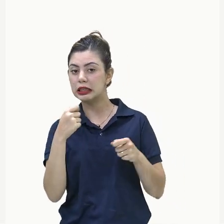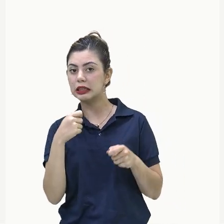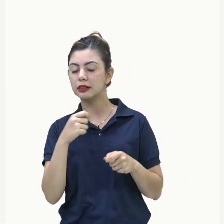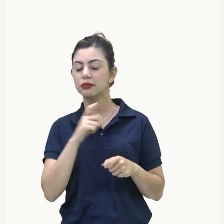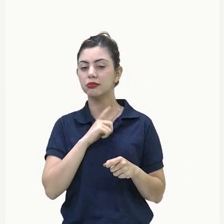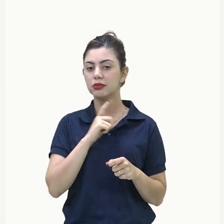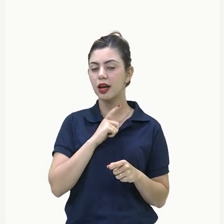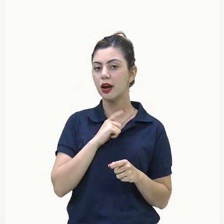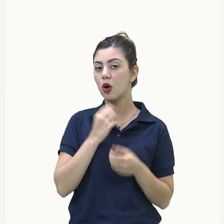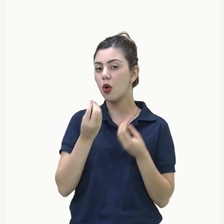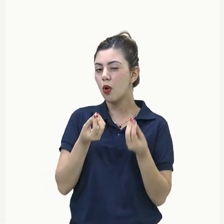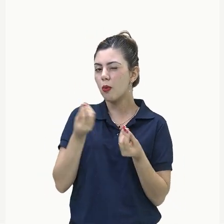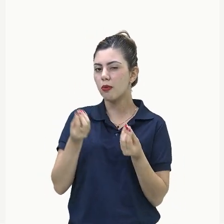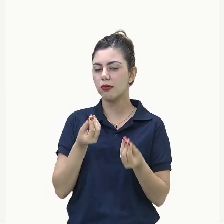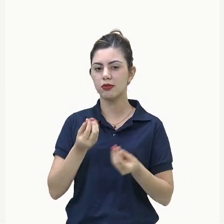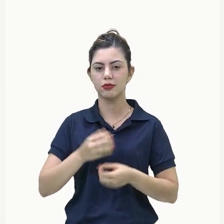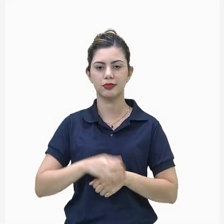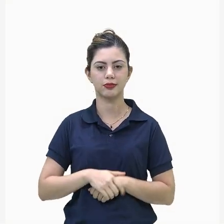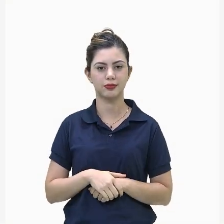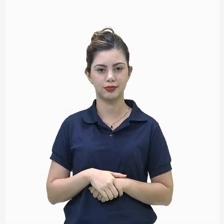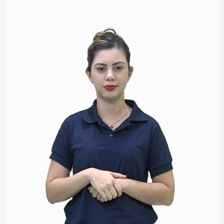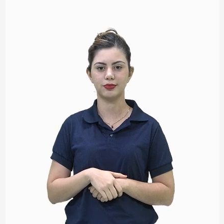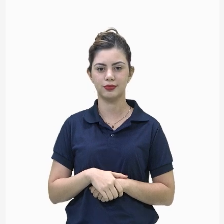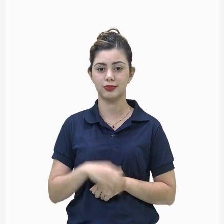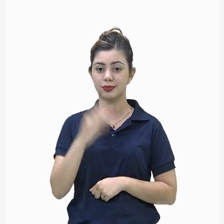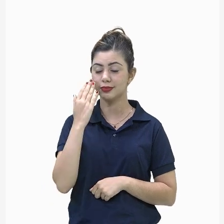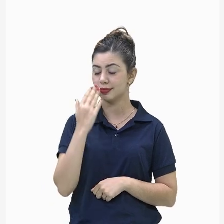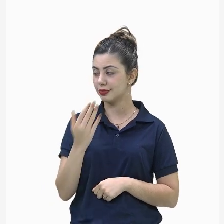não. Vejamos então o nosso exemplo, acompanhe comigo.